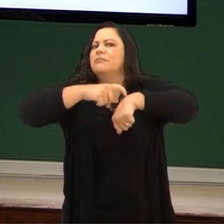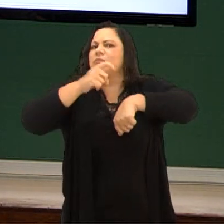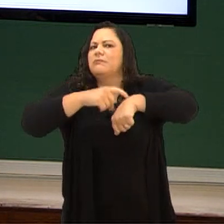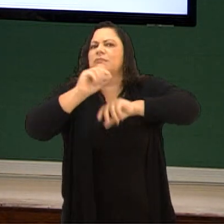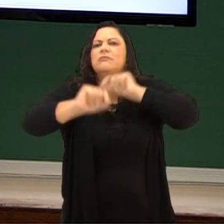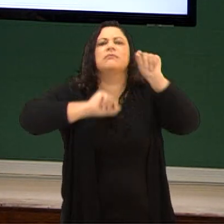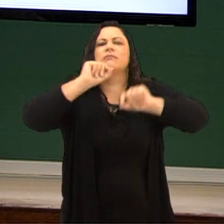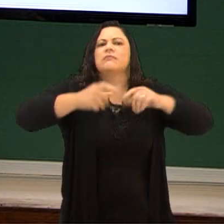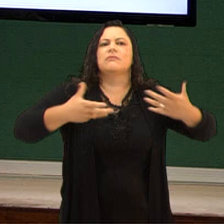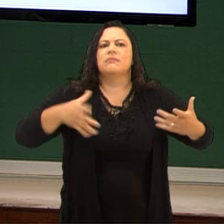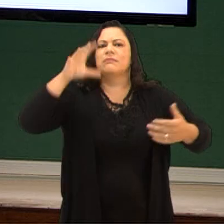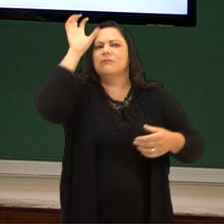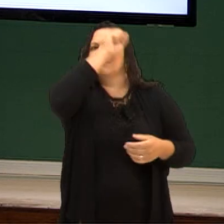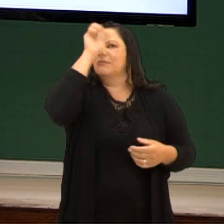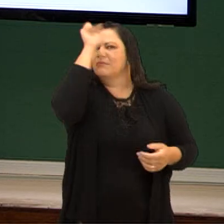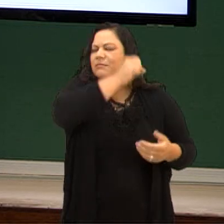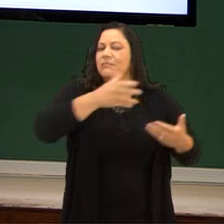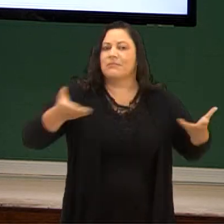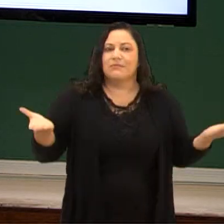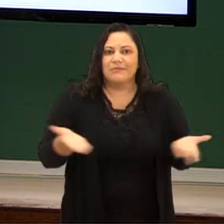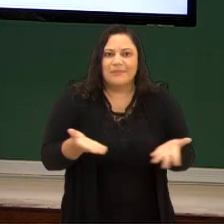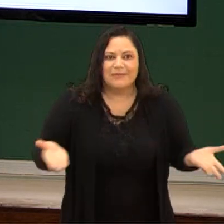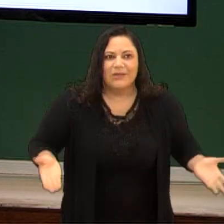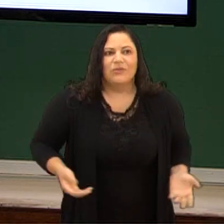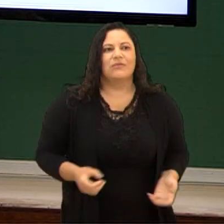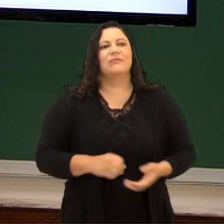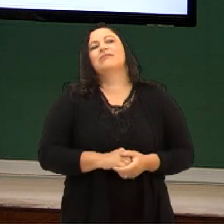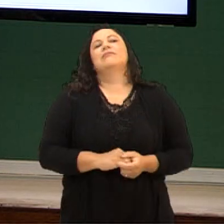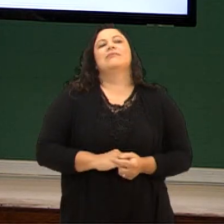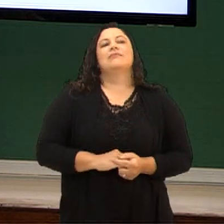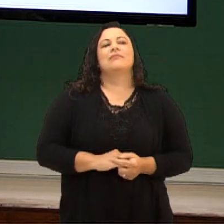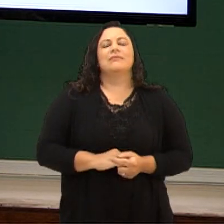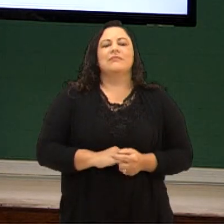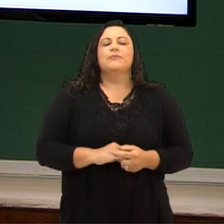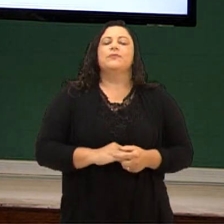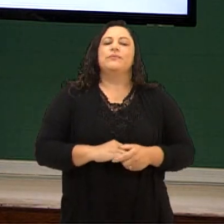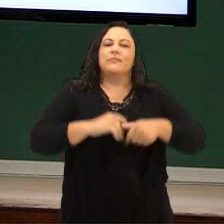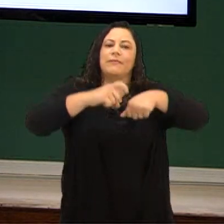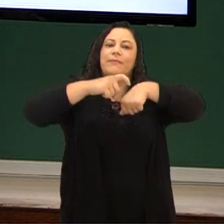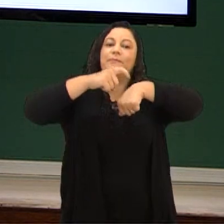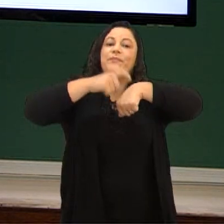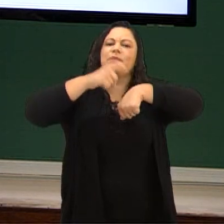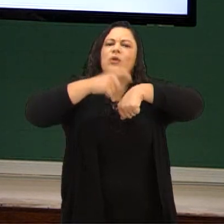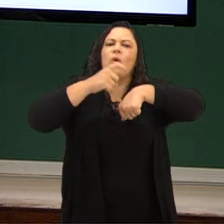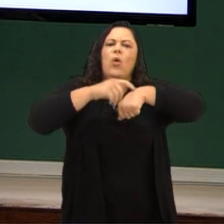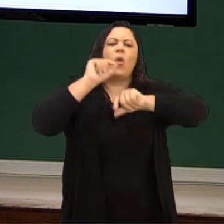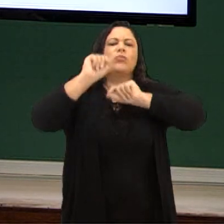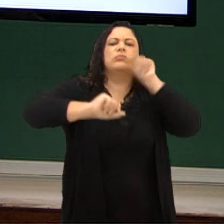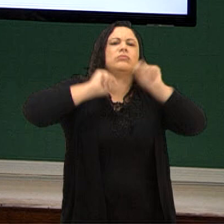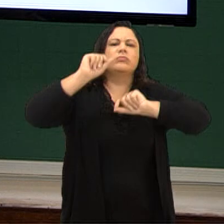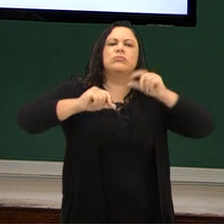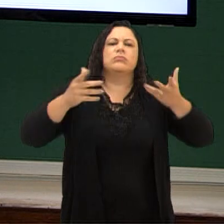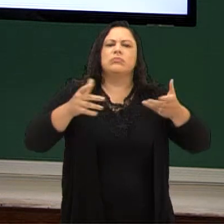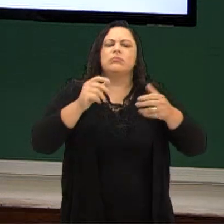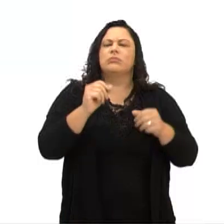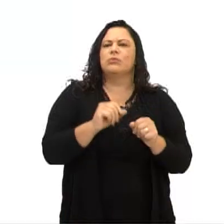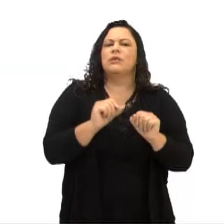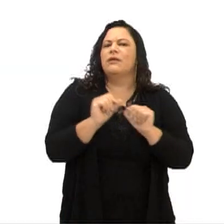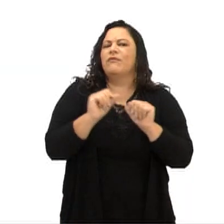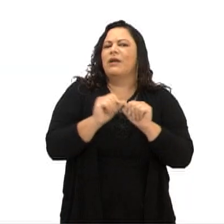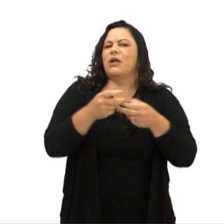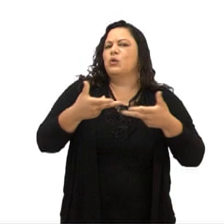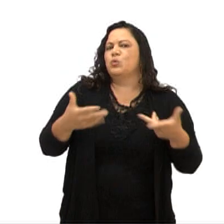pode aprender na aula de hoje. Então, como que a gente vai verificar lá no relógio, como que eu faço para conhecer as horas? Perceba que eu tenho